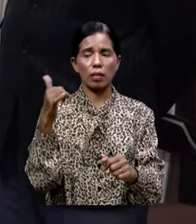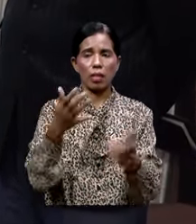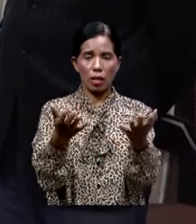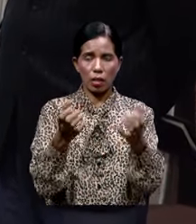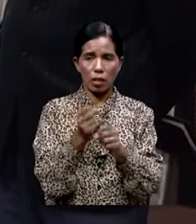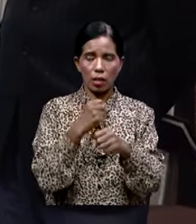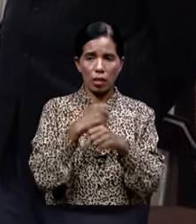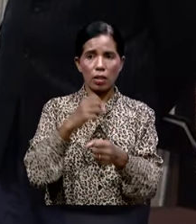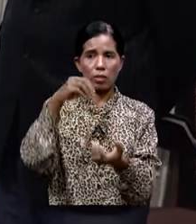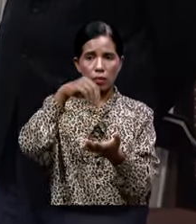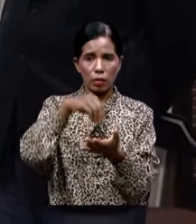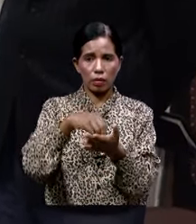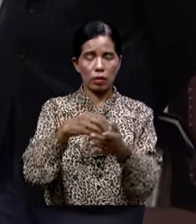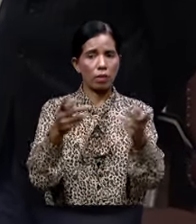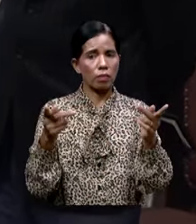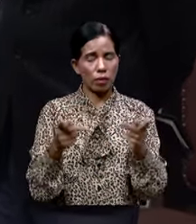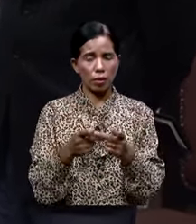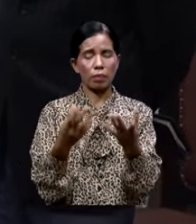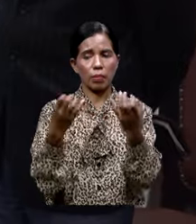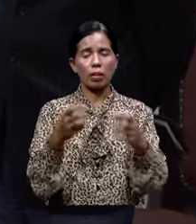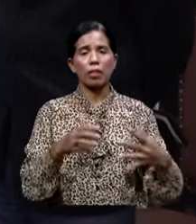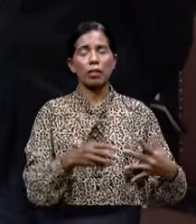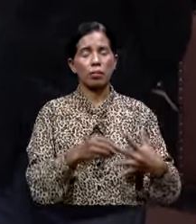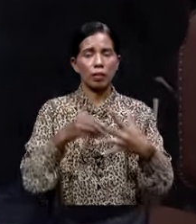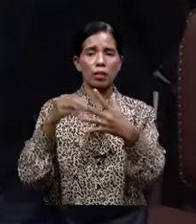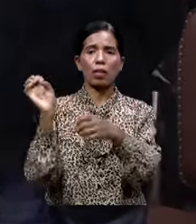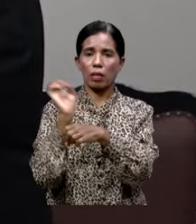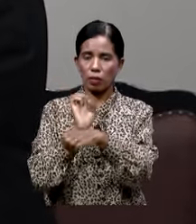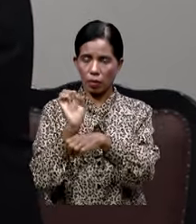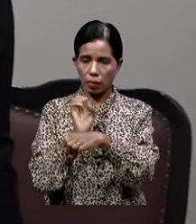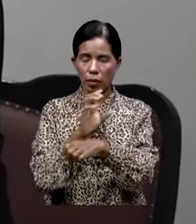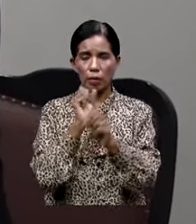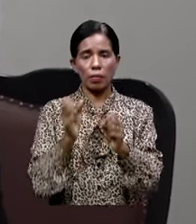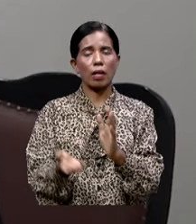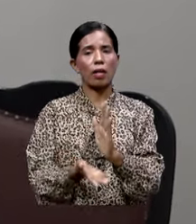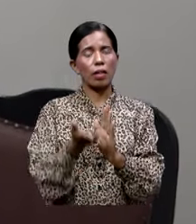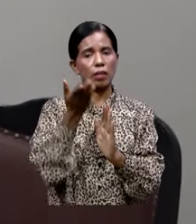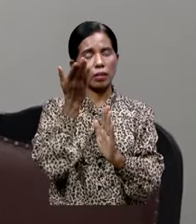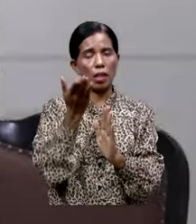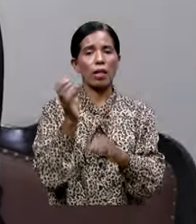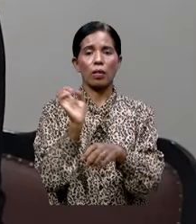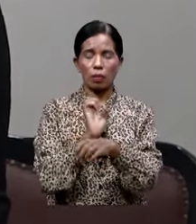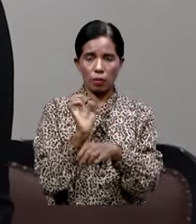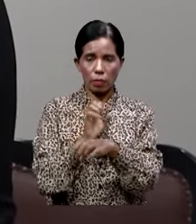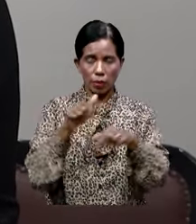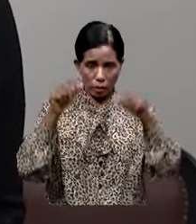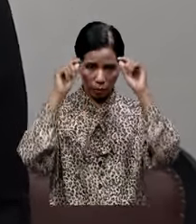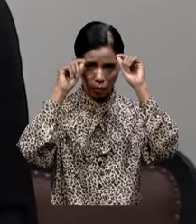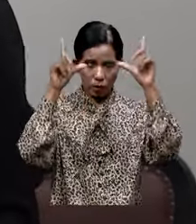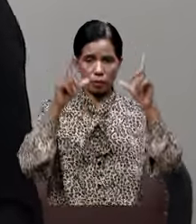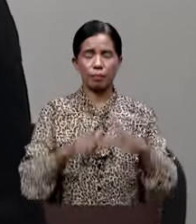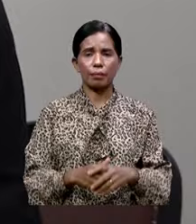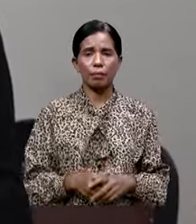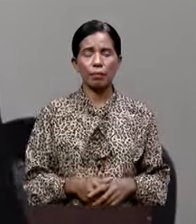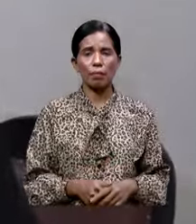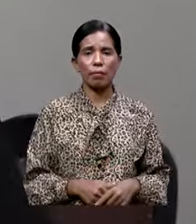caracalo investimento e a área UEUEN, liu e a área economia, no nebele a crescimento economia e a Timor-Leste. We have